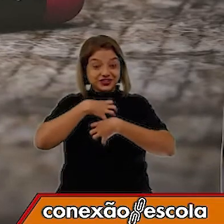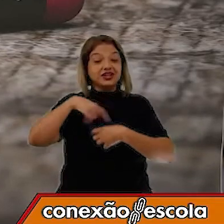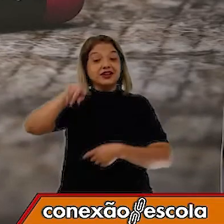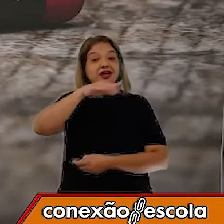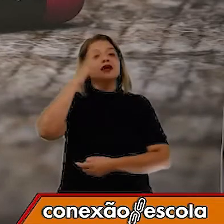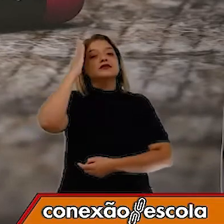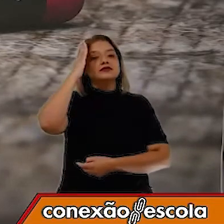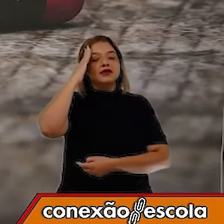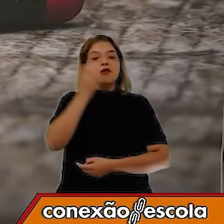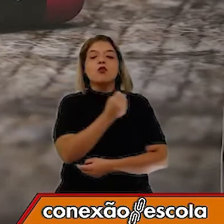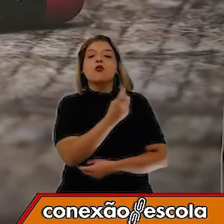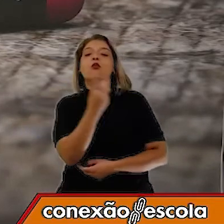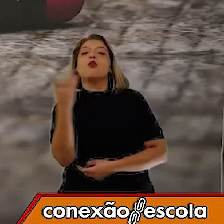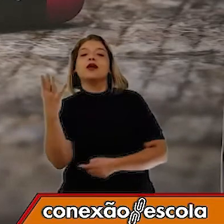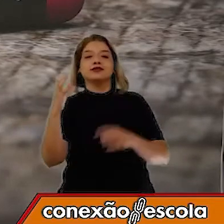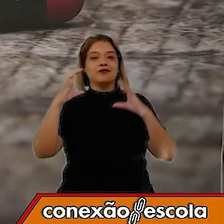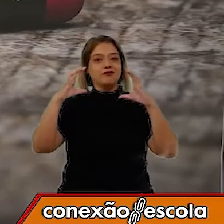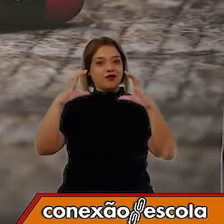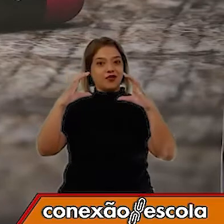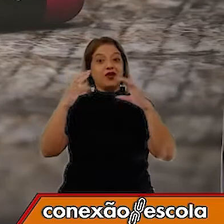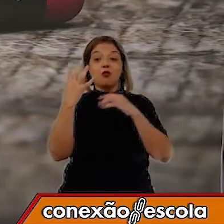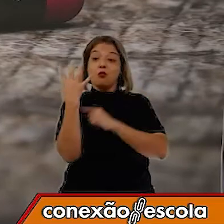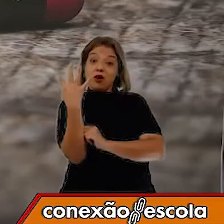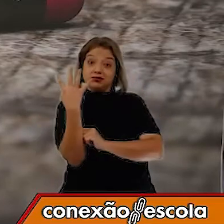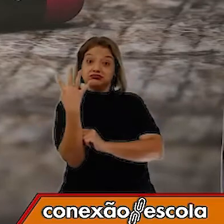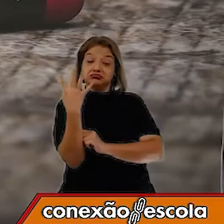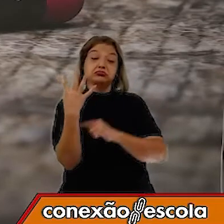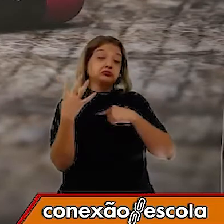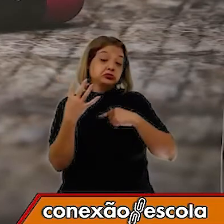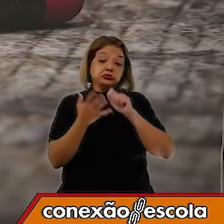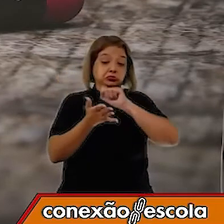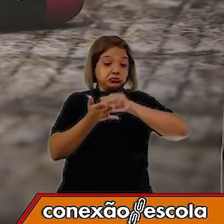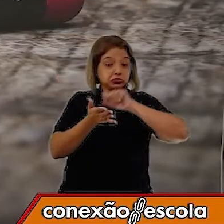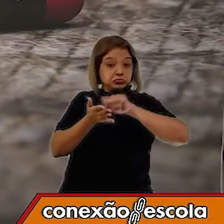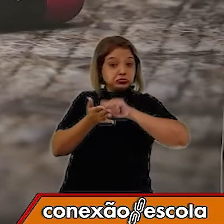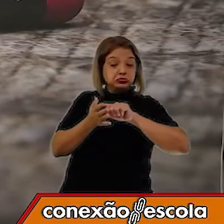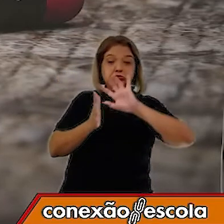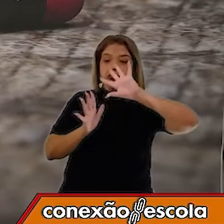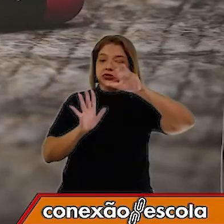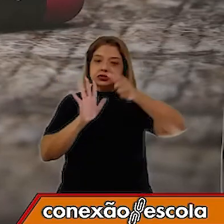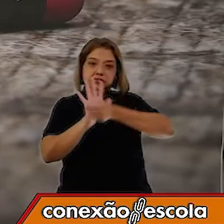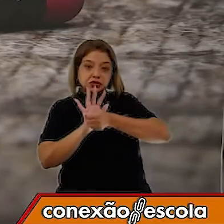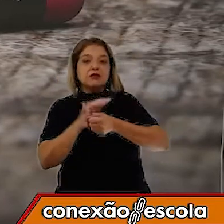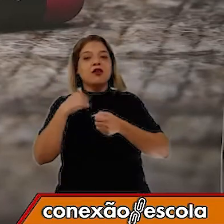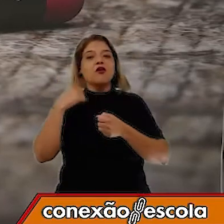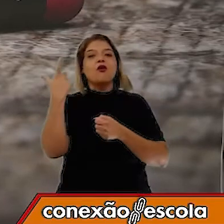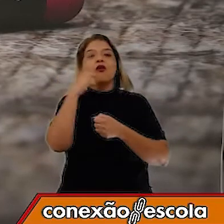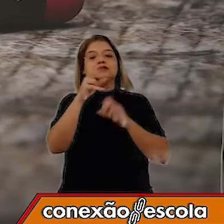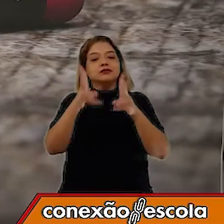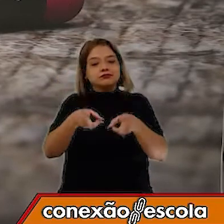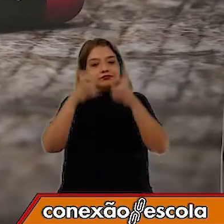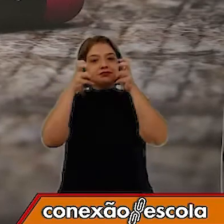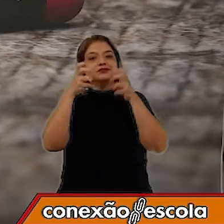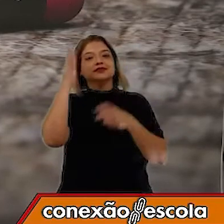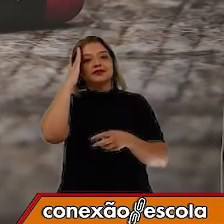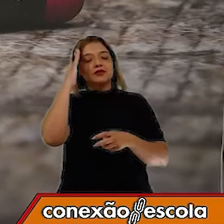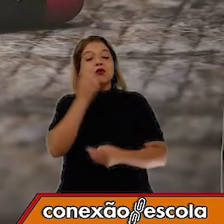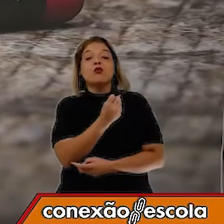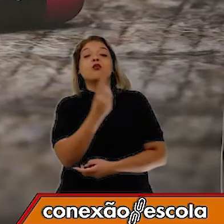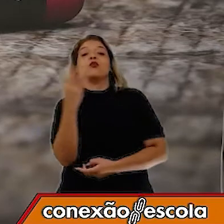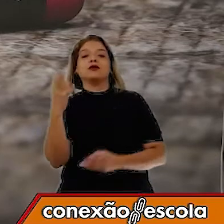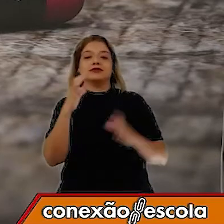bolas? 4. Tanto faz ser escrito ou símbolo, nós vamos identificar a quantidade de bola.